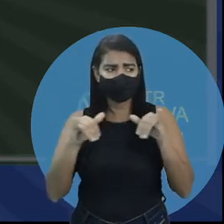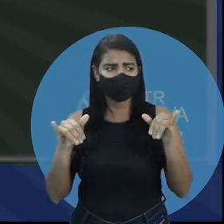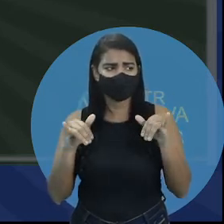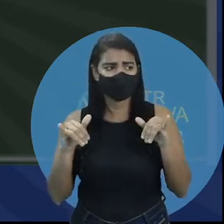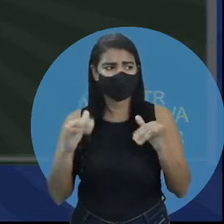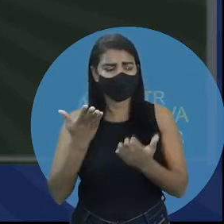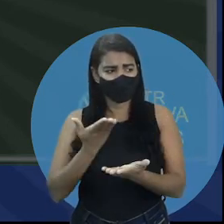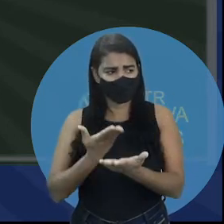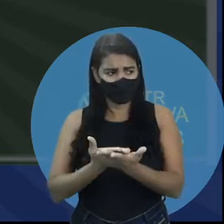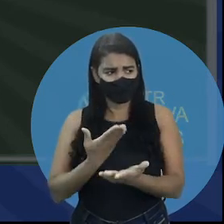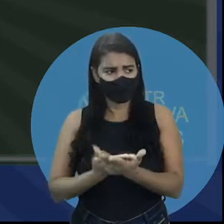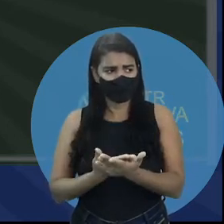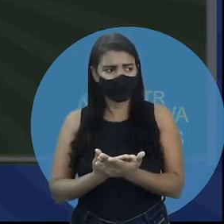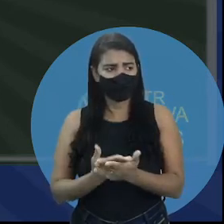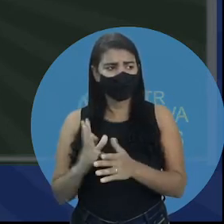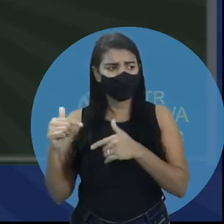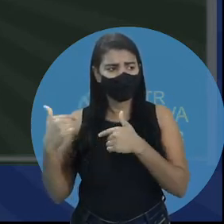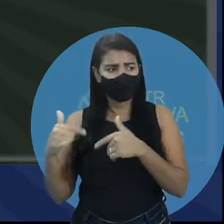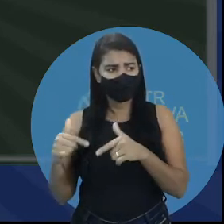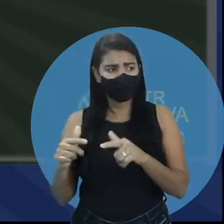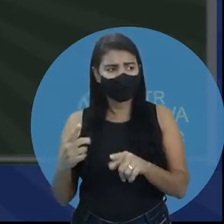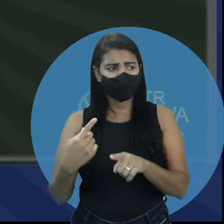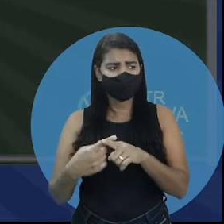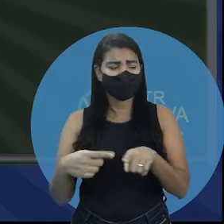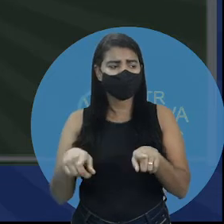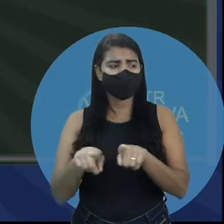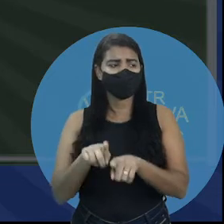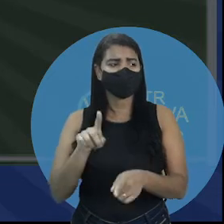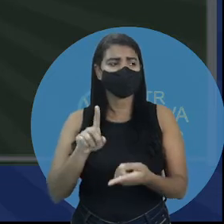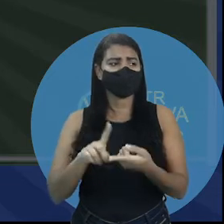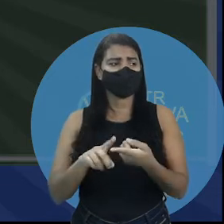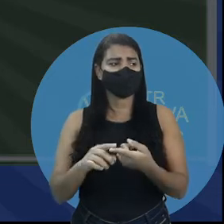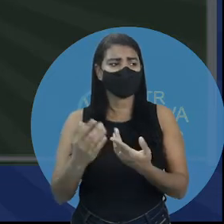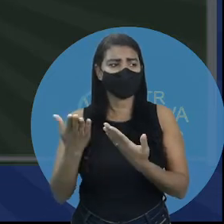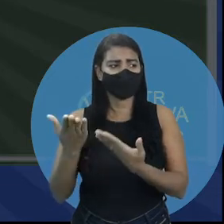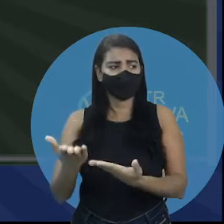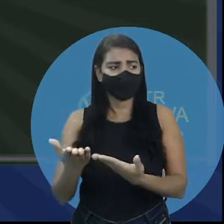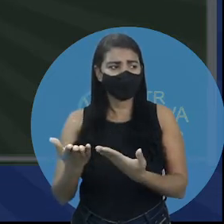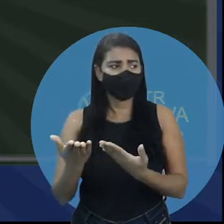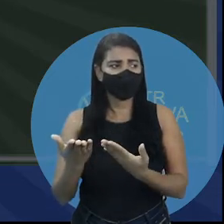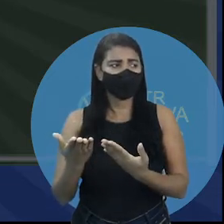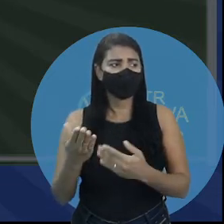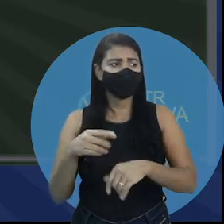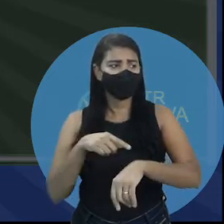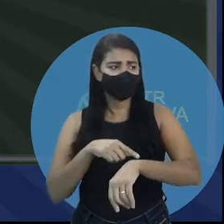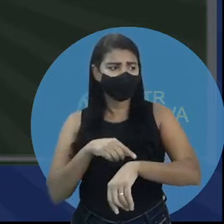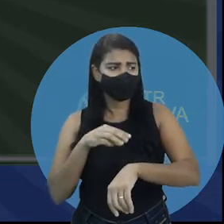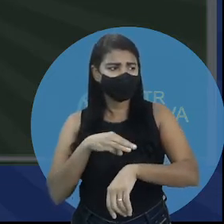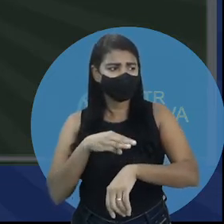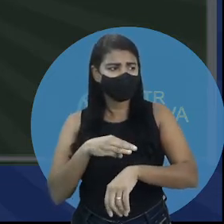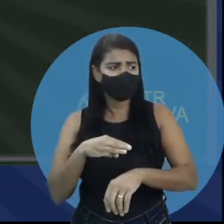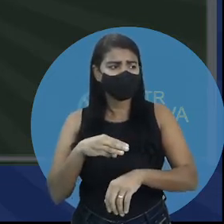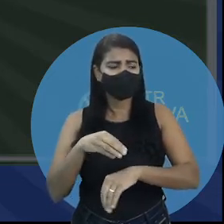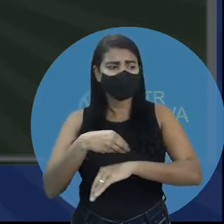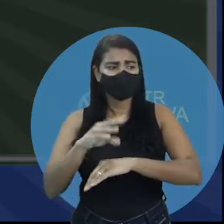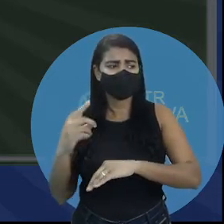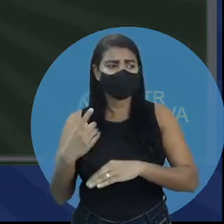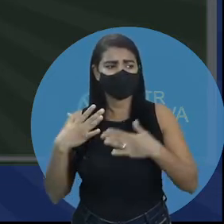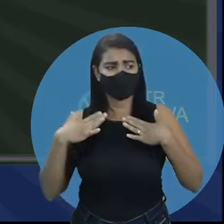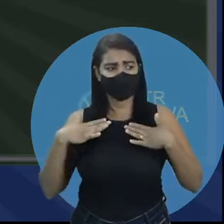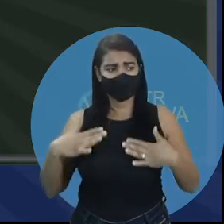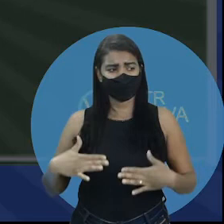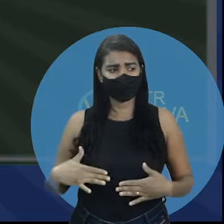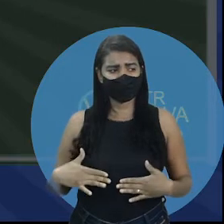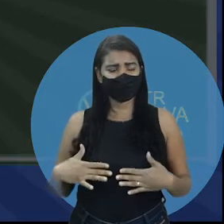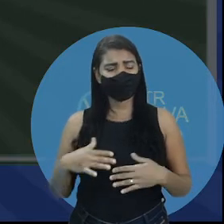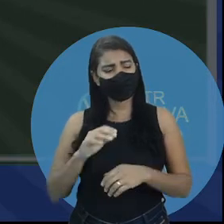estudo e também de trabalho, porque quando você passa muito tempo fazendo certa função, o nosso corpo ele meio